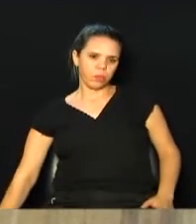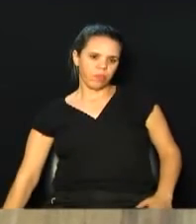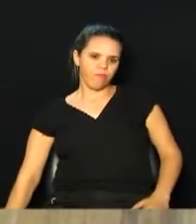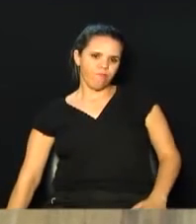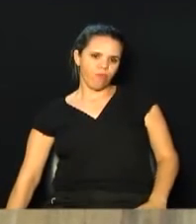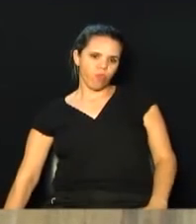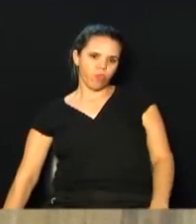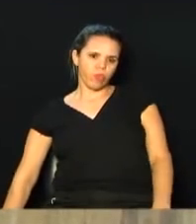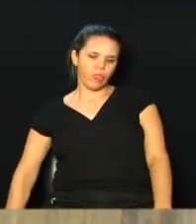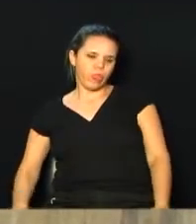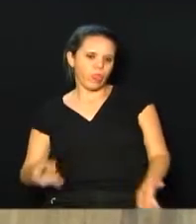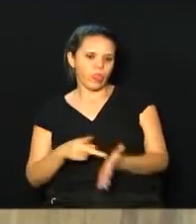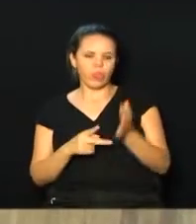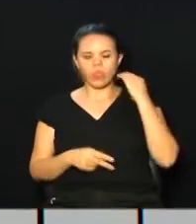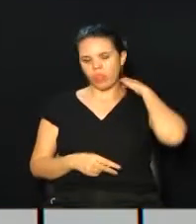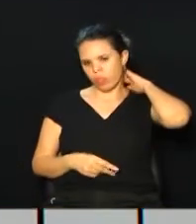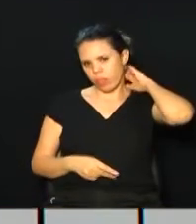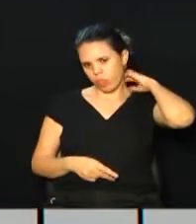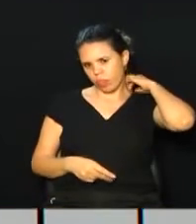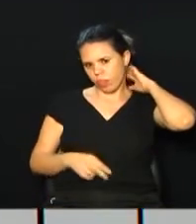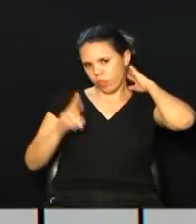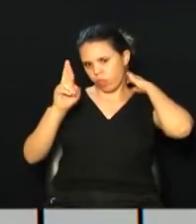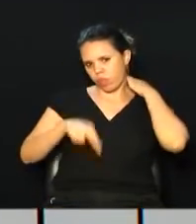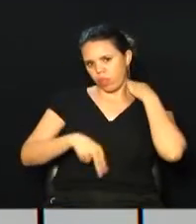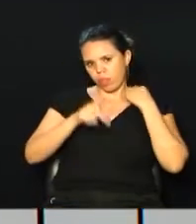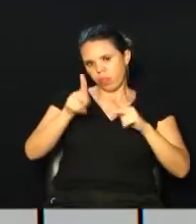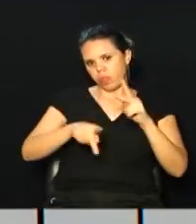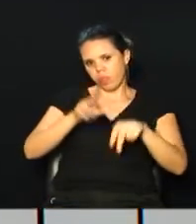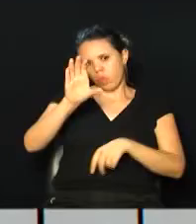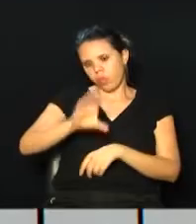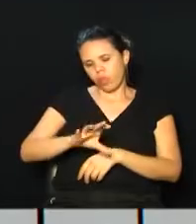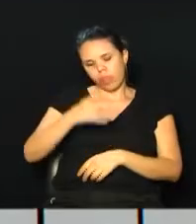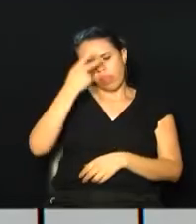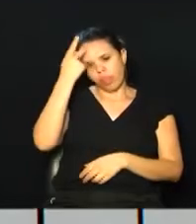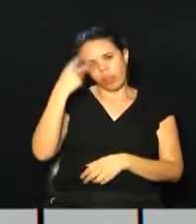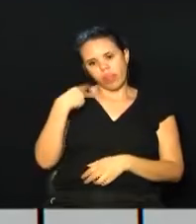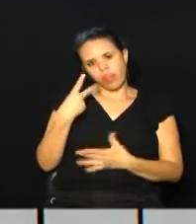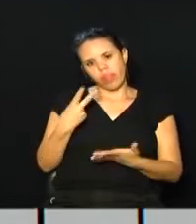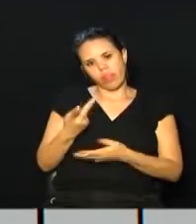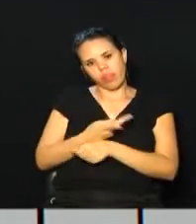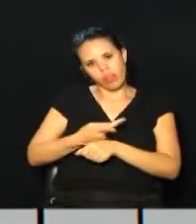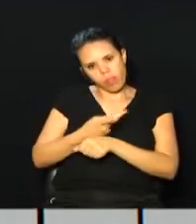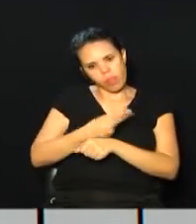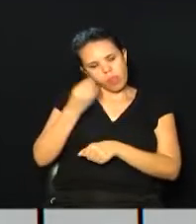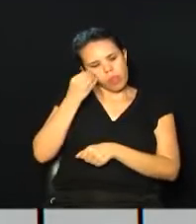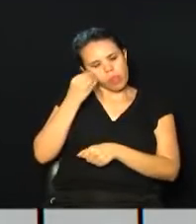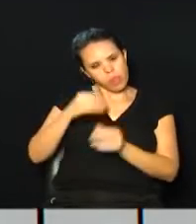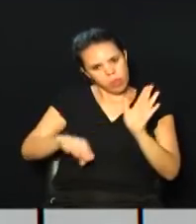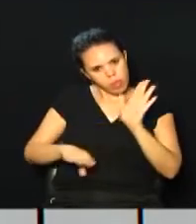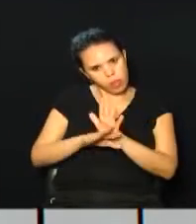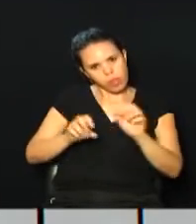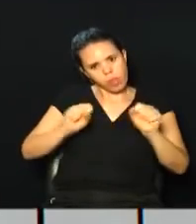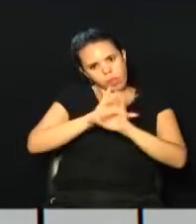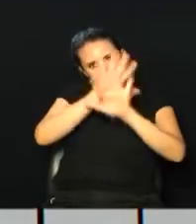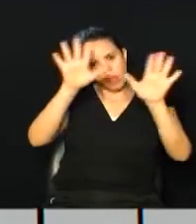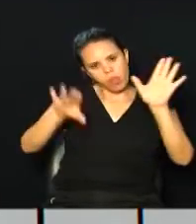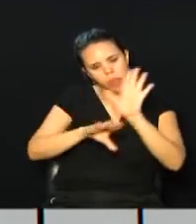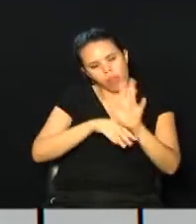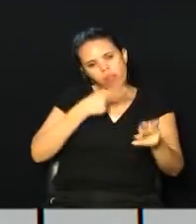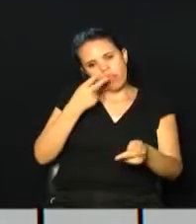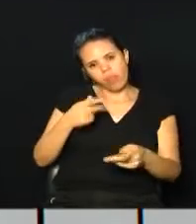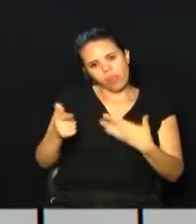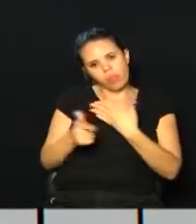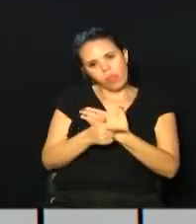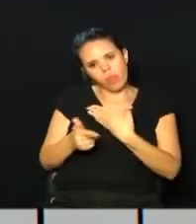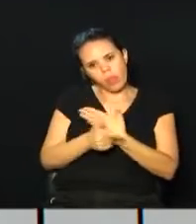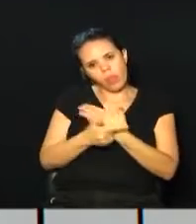Não, é verdade, eu não estou tirando a razão dele, mas assim, aí como vereador a gente procura esclarecer, dizer qual é o nosso